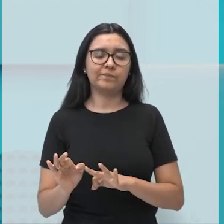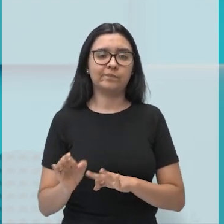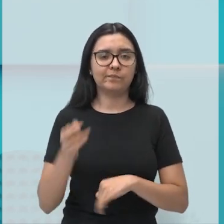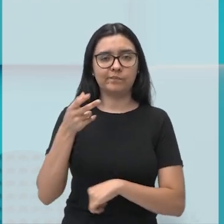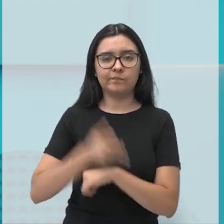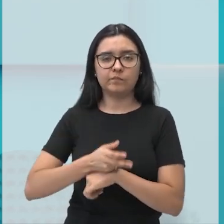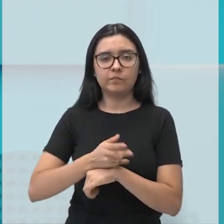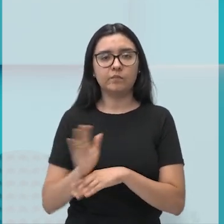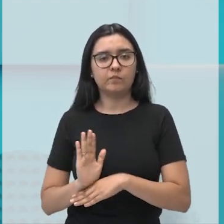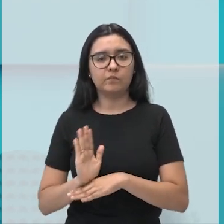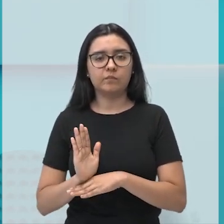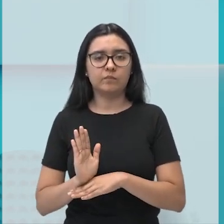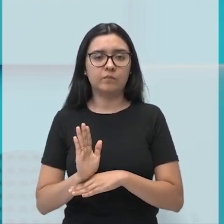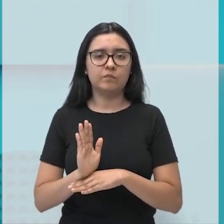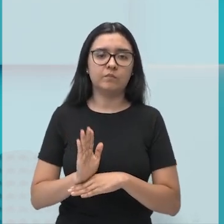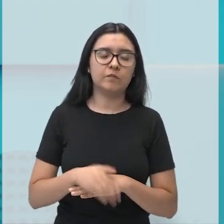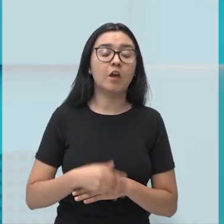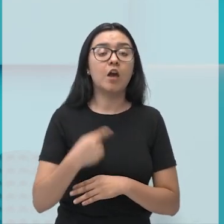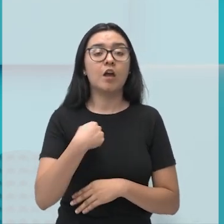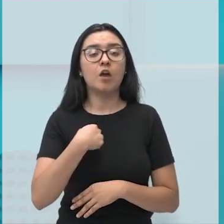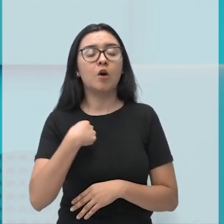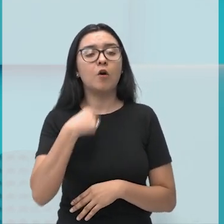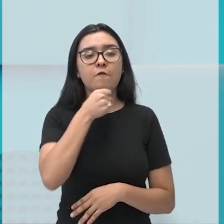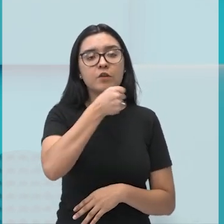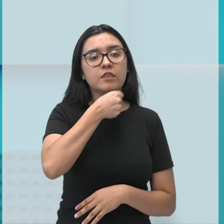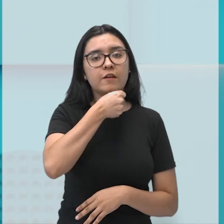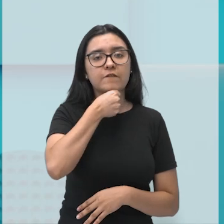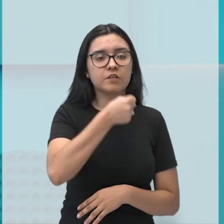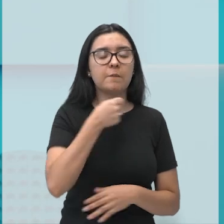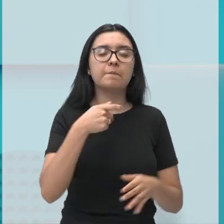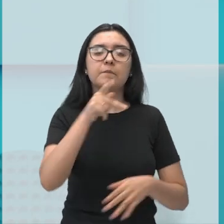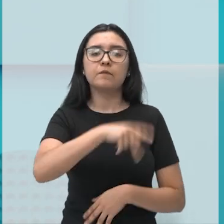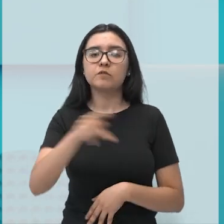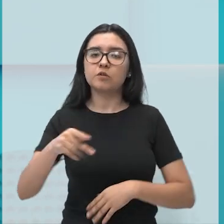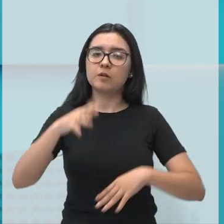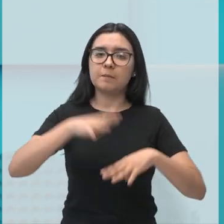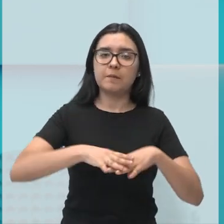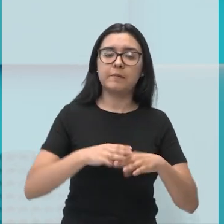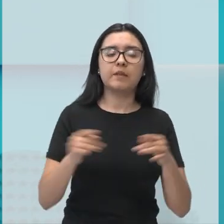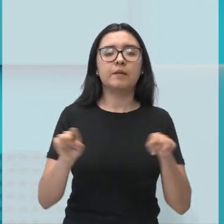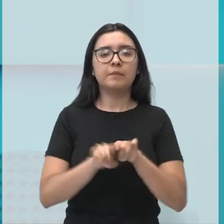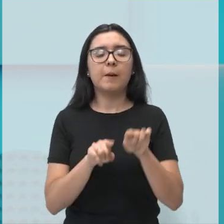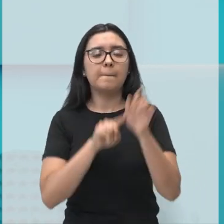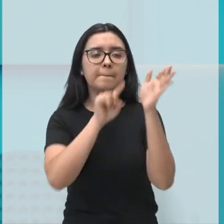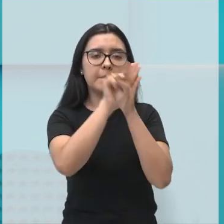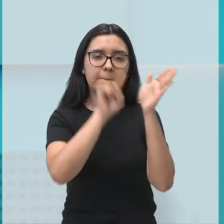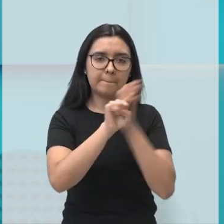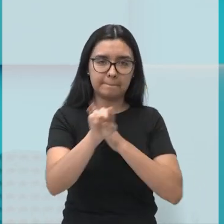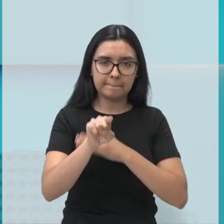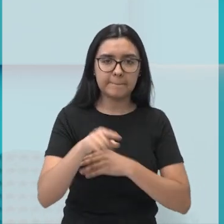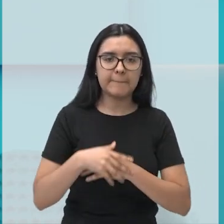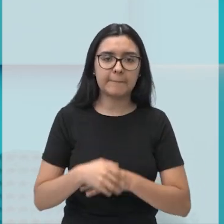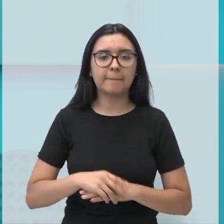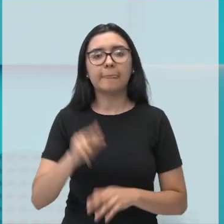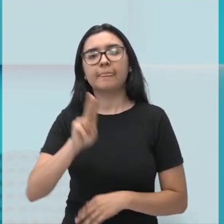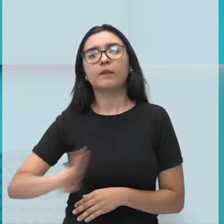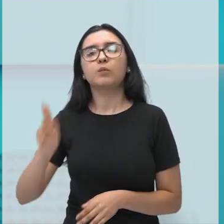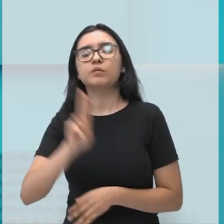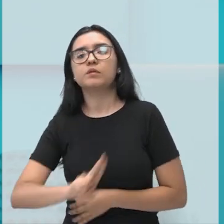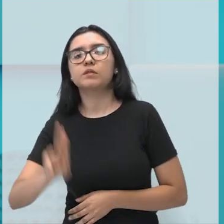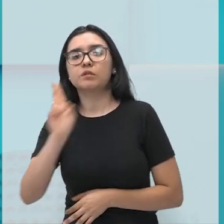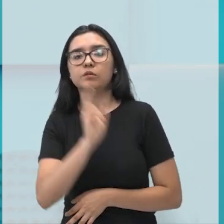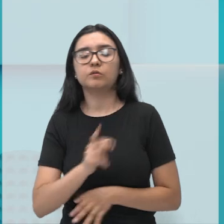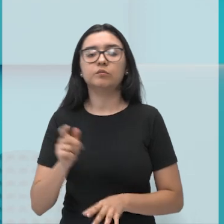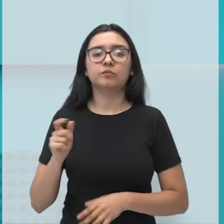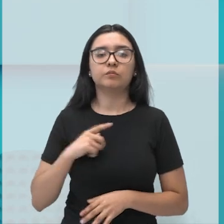interna. Eu estarei entrevistando a professora de matemática e fazendo algumas perguntas para ela, utilizando